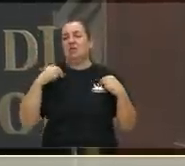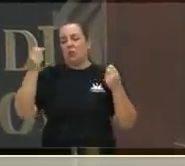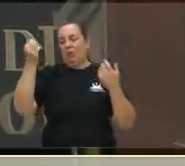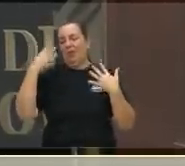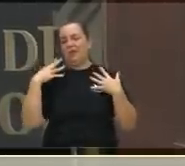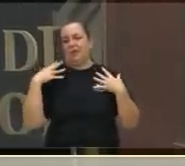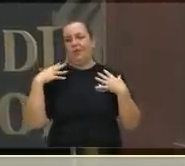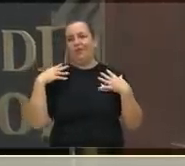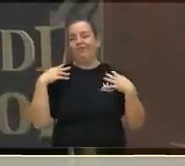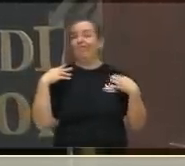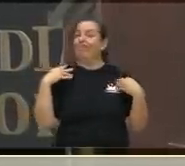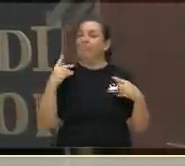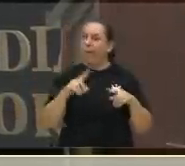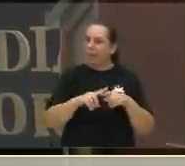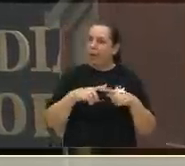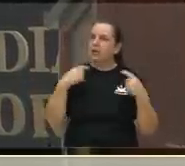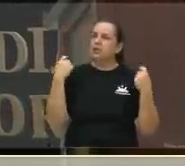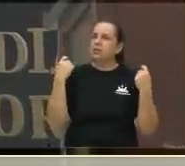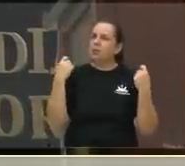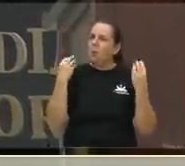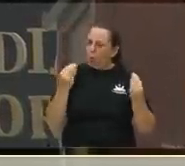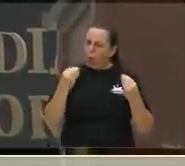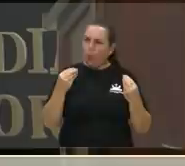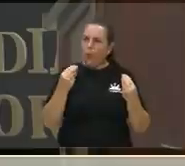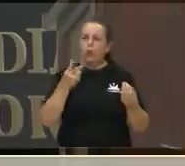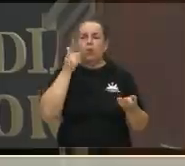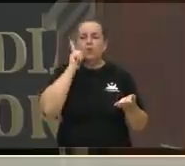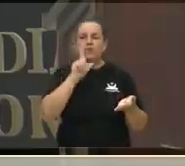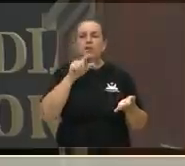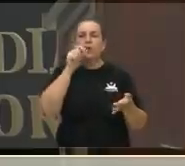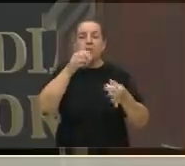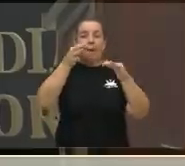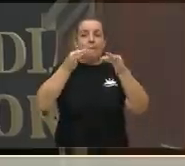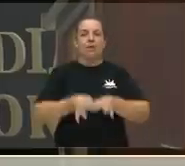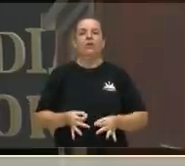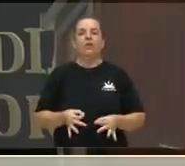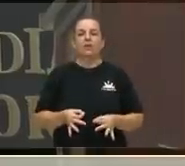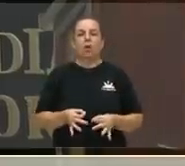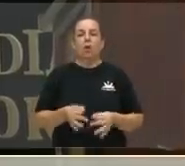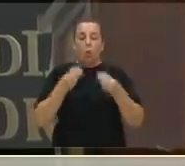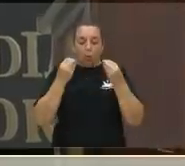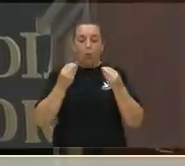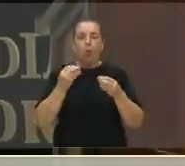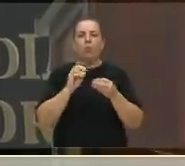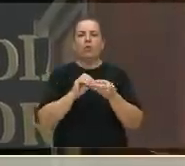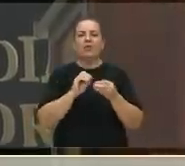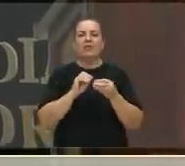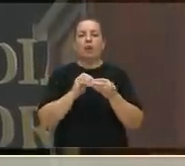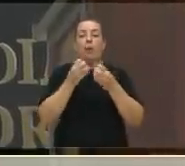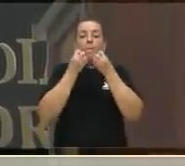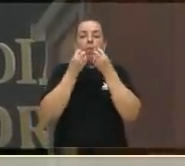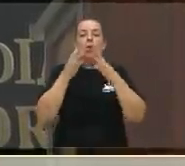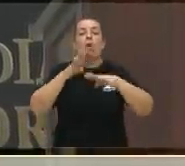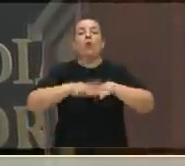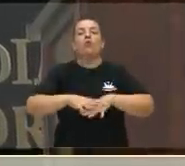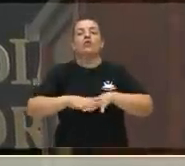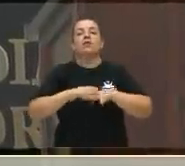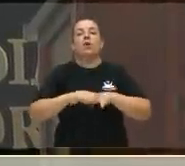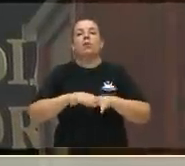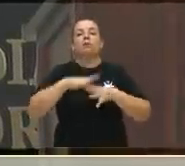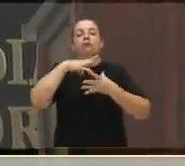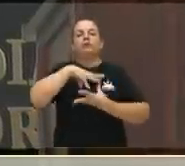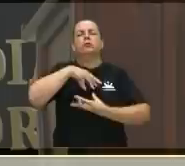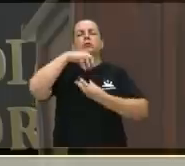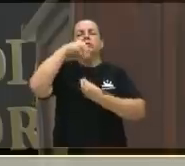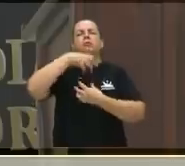mas como chegasse a perfeição como fazer uma boa confissão espiritual e